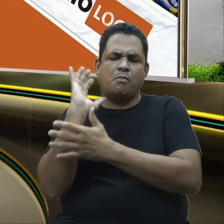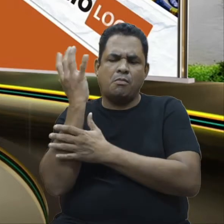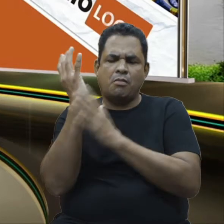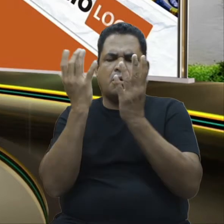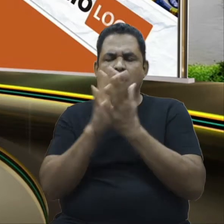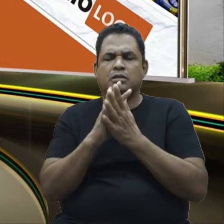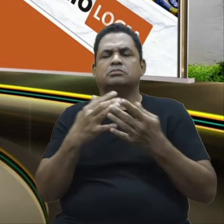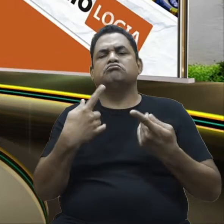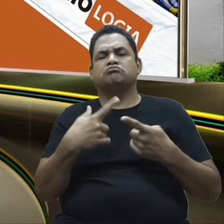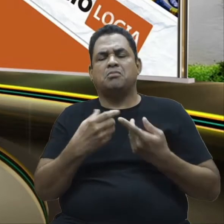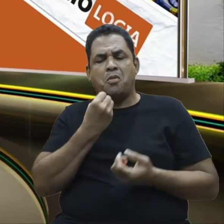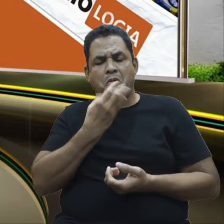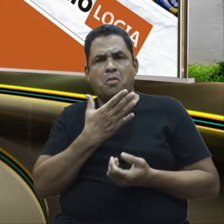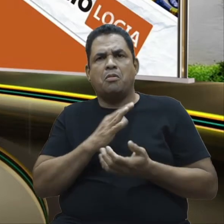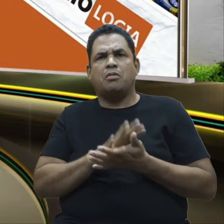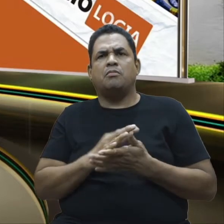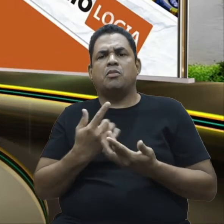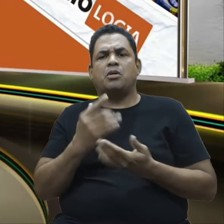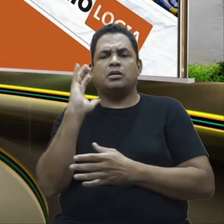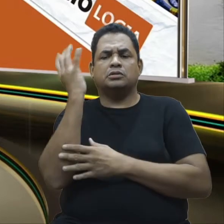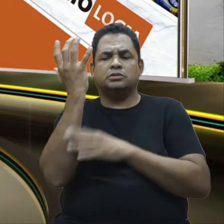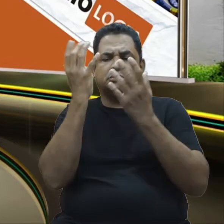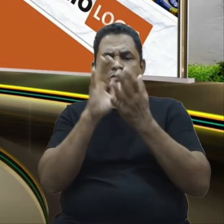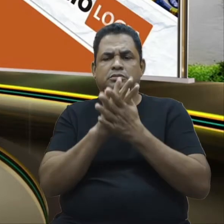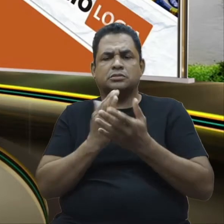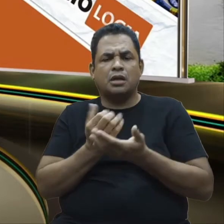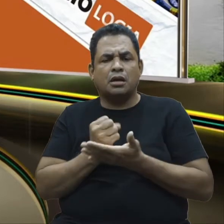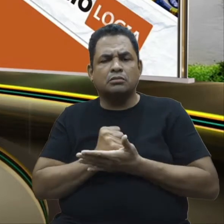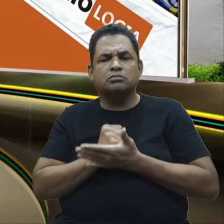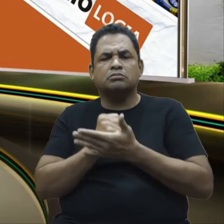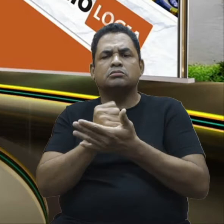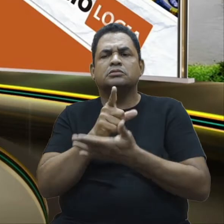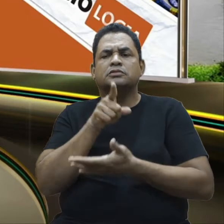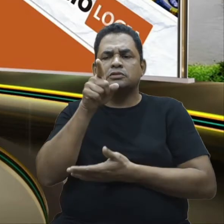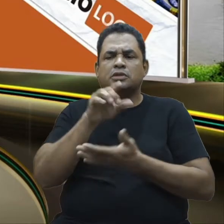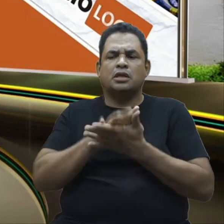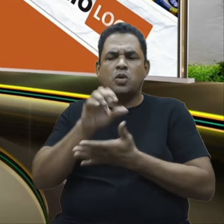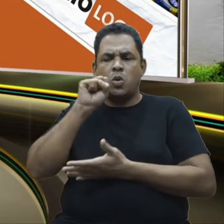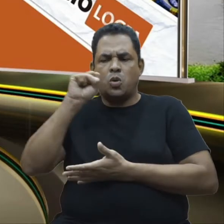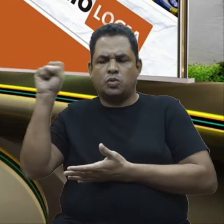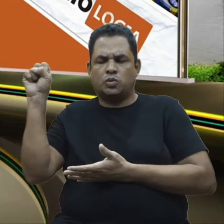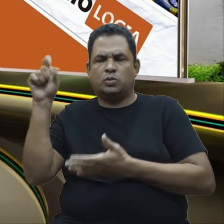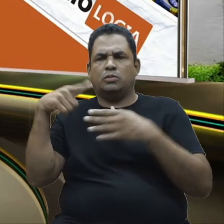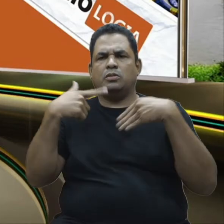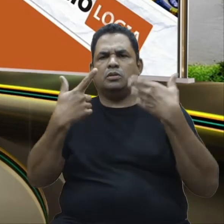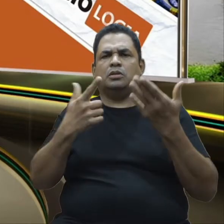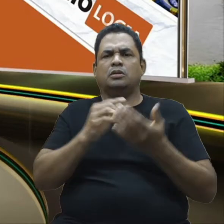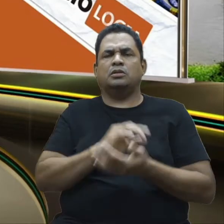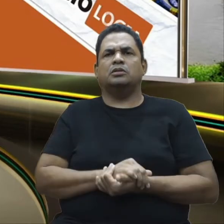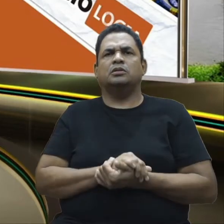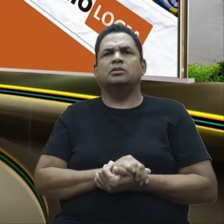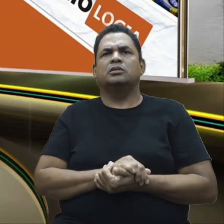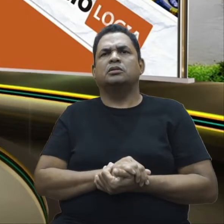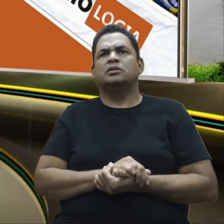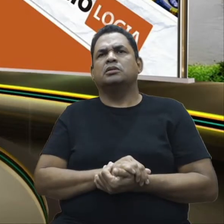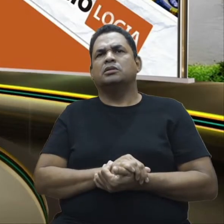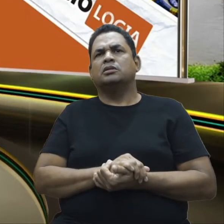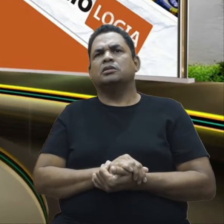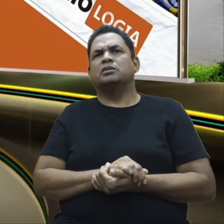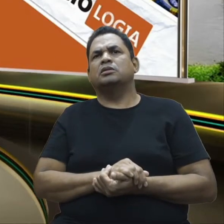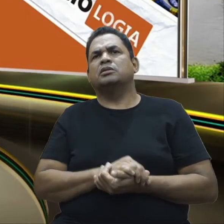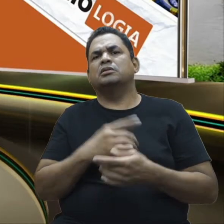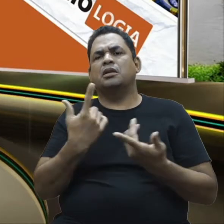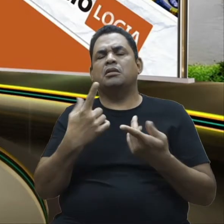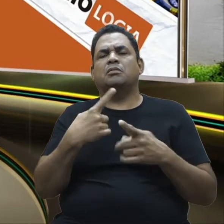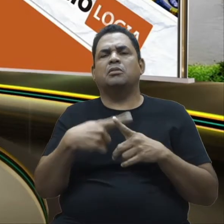tem mato. Porque é esse mato que sustenta vocês lá no sudeste, que não deixa vocês virarem deserto. Vocês não viraram deserto porque aqui